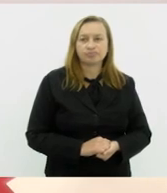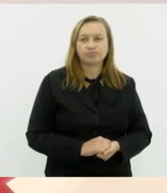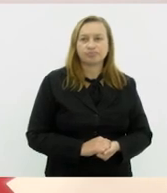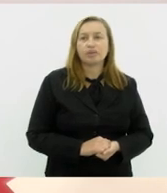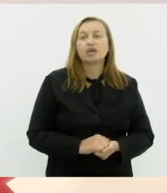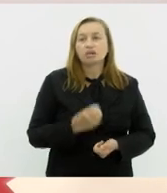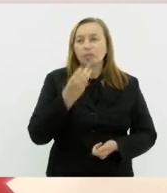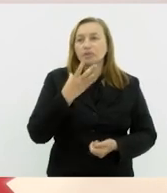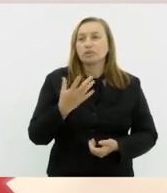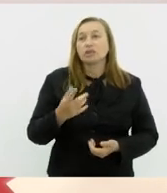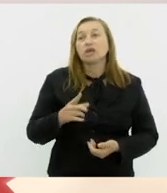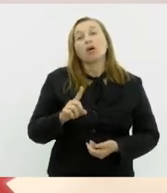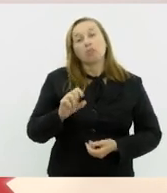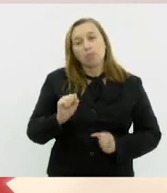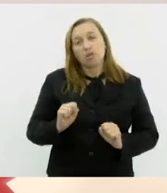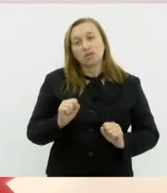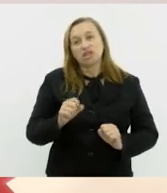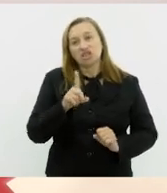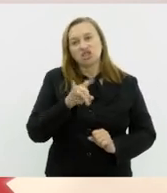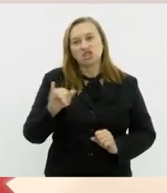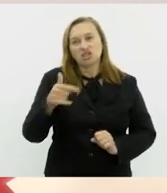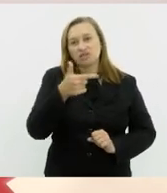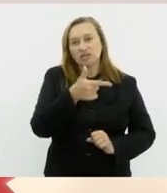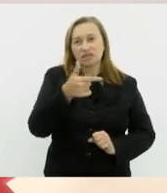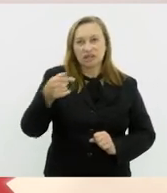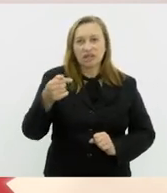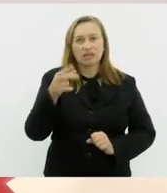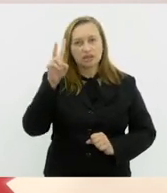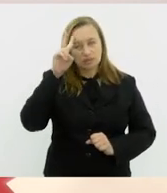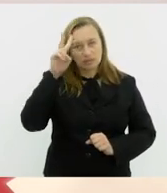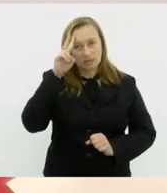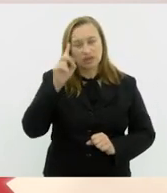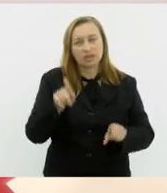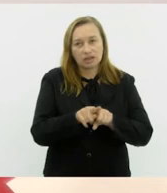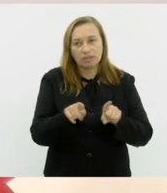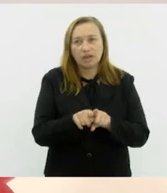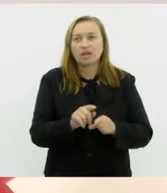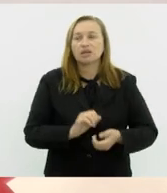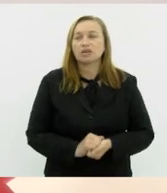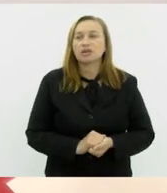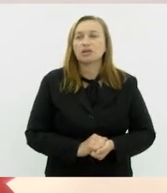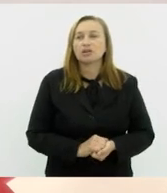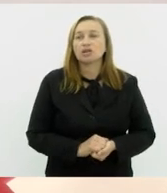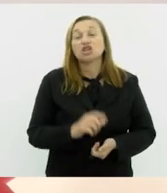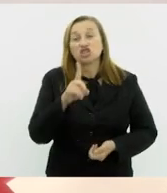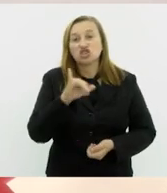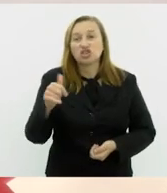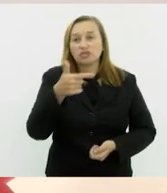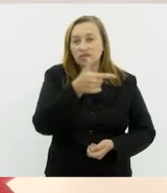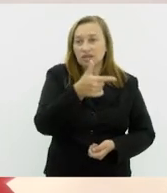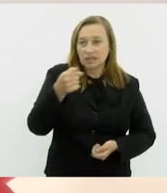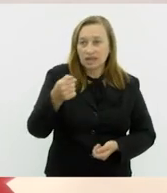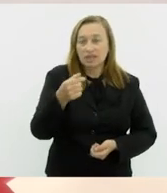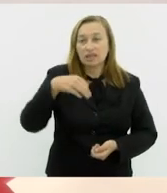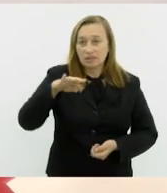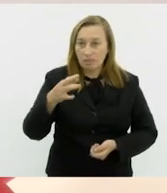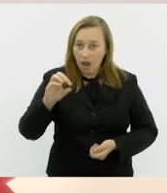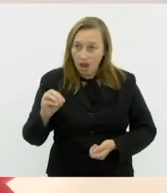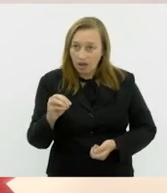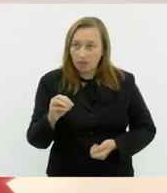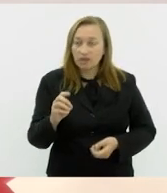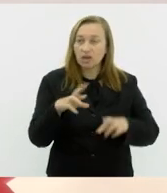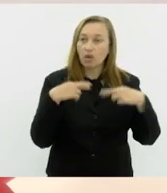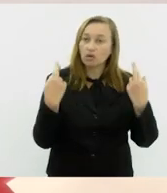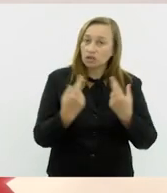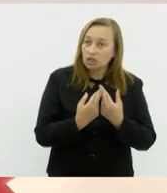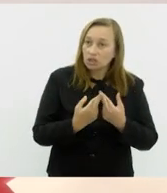Tá bom, poderia ser no dia 27 também, segunda-feira. Se o senhor aceitar. Então, no dia 27 de maio, a gente fazer uma reunião,